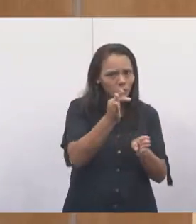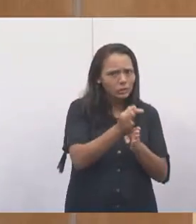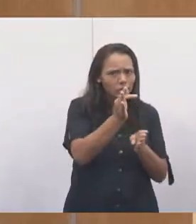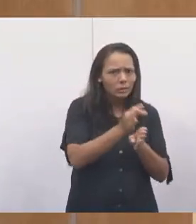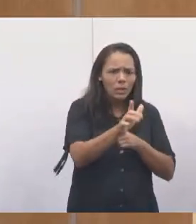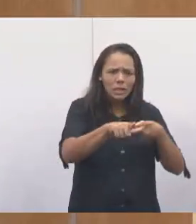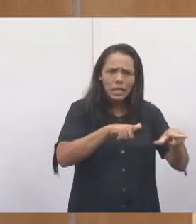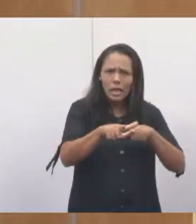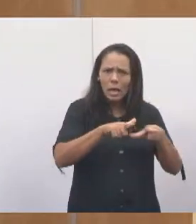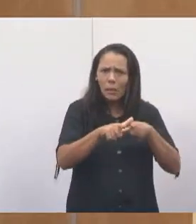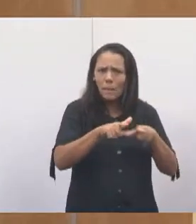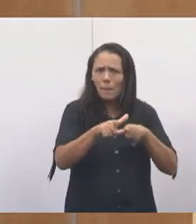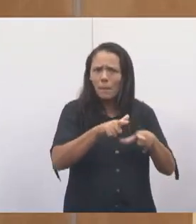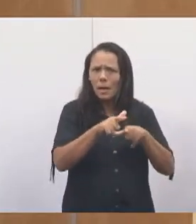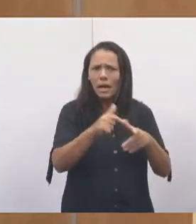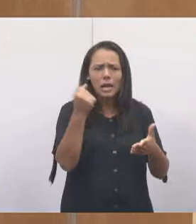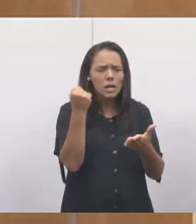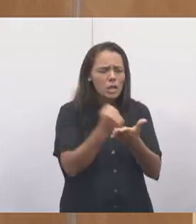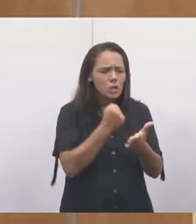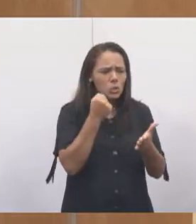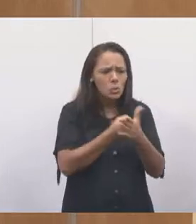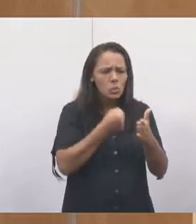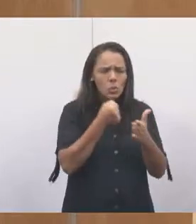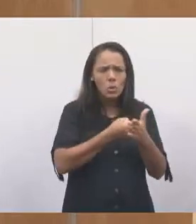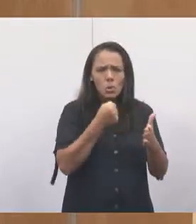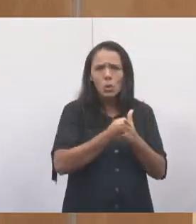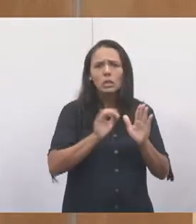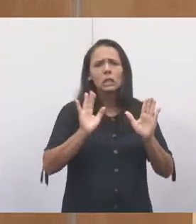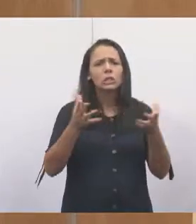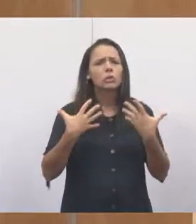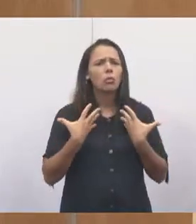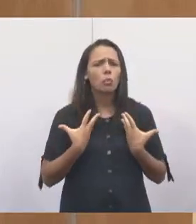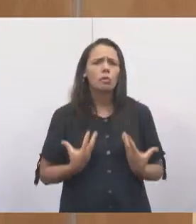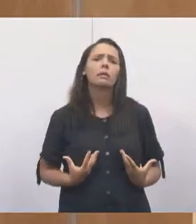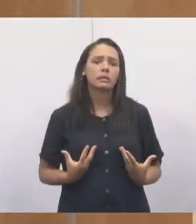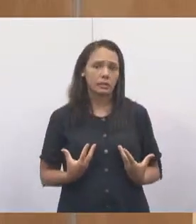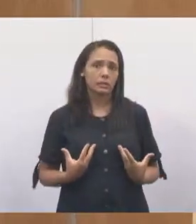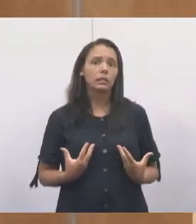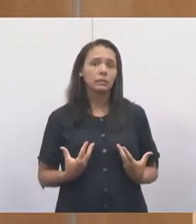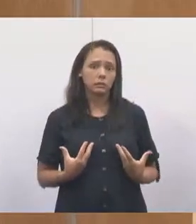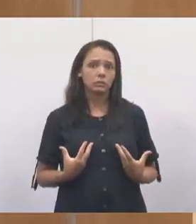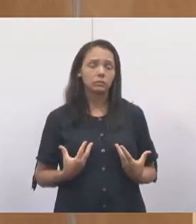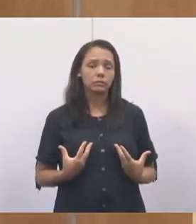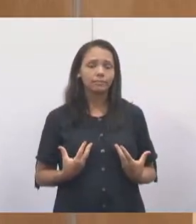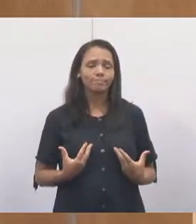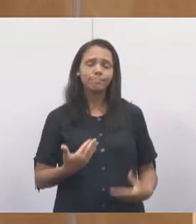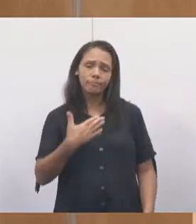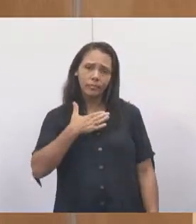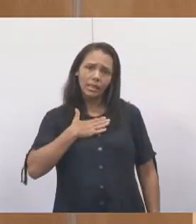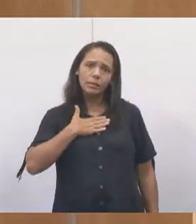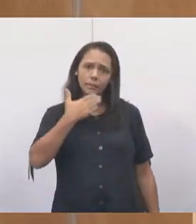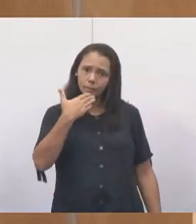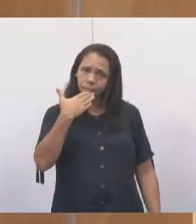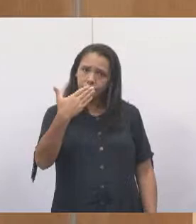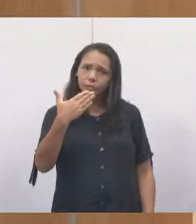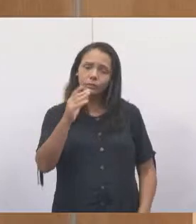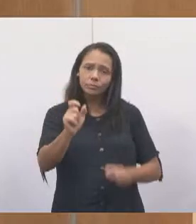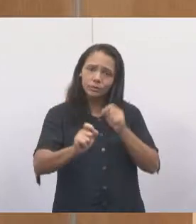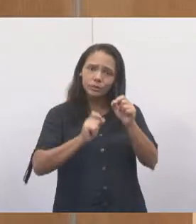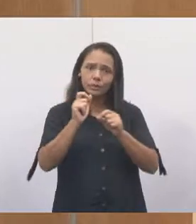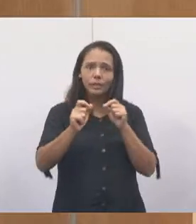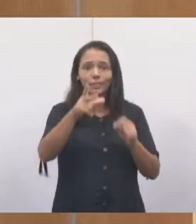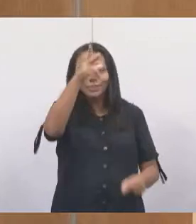estão cansados, porque dão tudo de si. Então que o prefeito, que a cidade